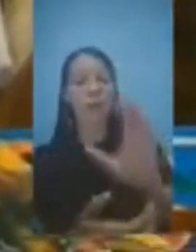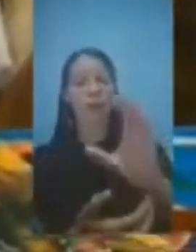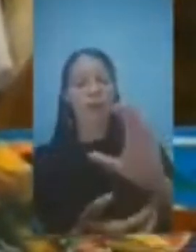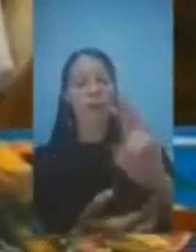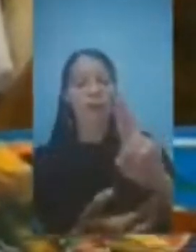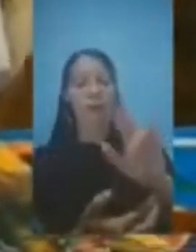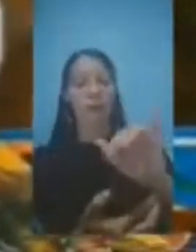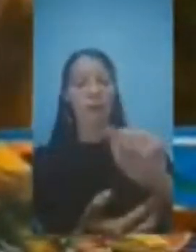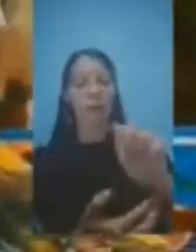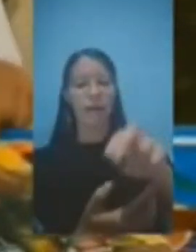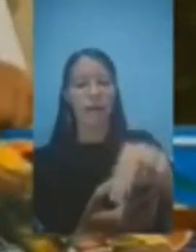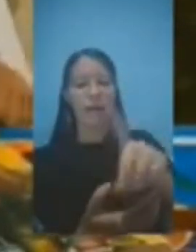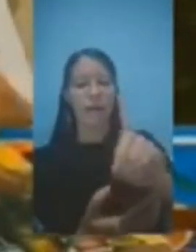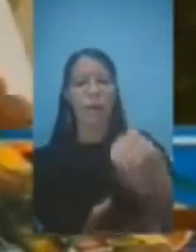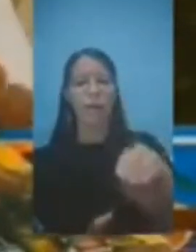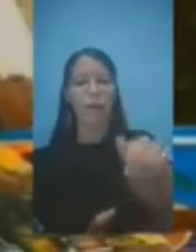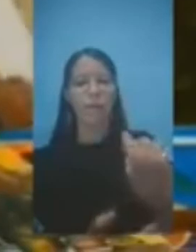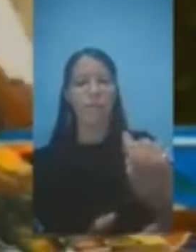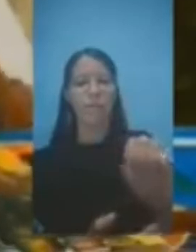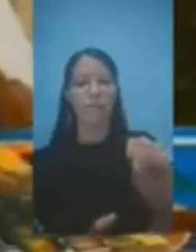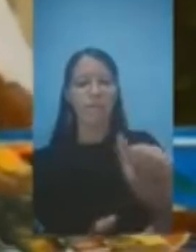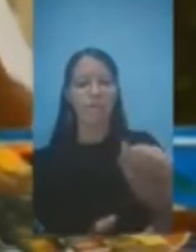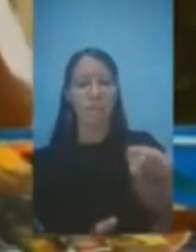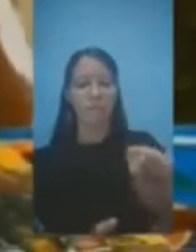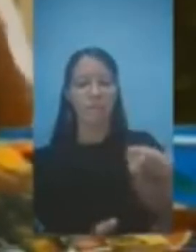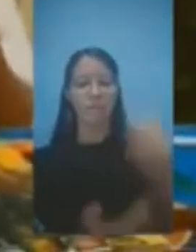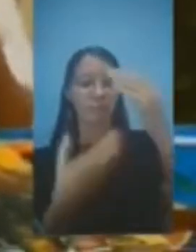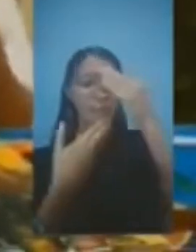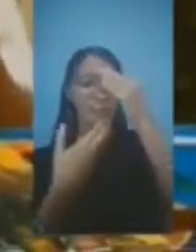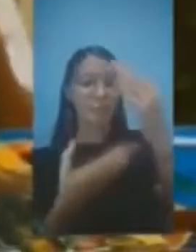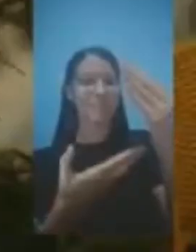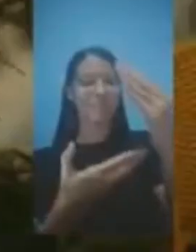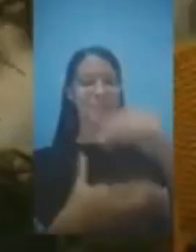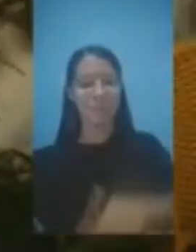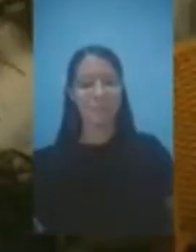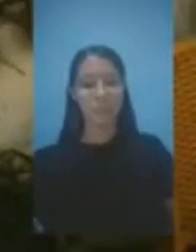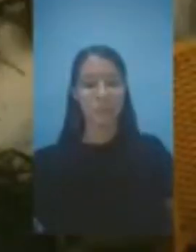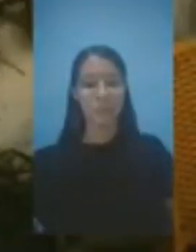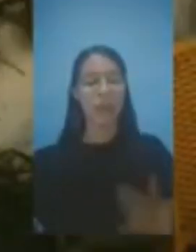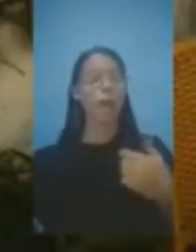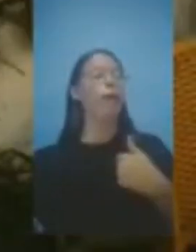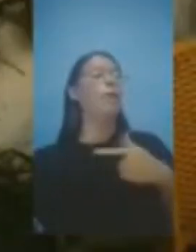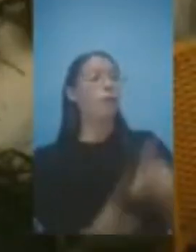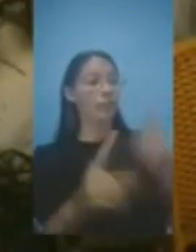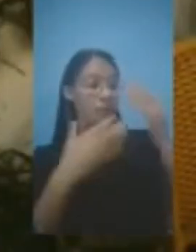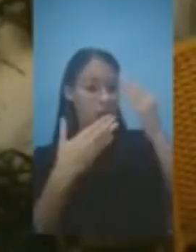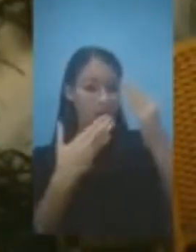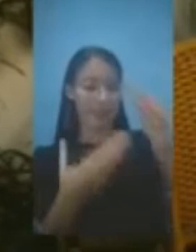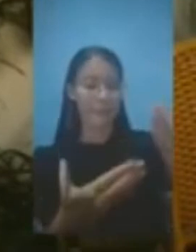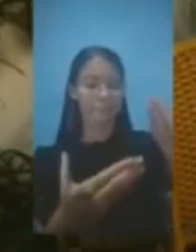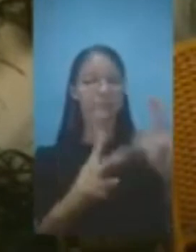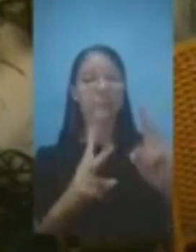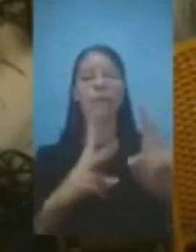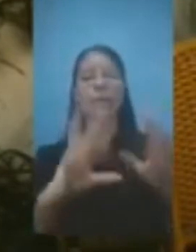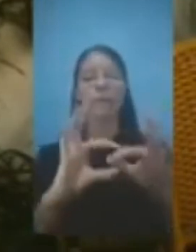matar! Ó, que linda! Ah, coloquei de graça! Obrigada, Kátia! Eu